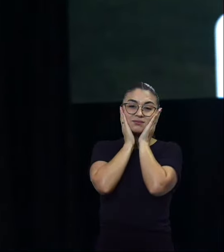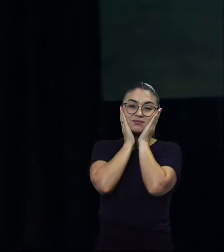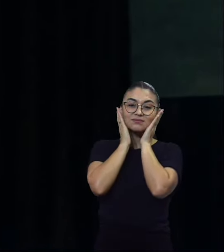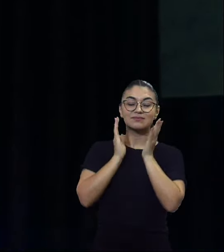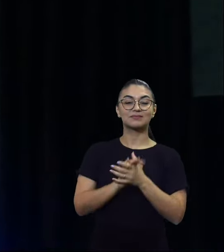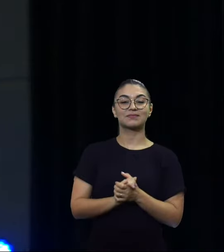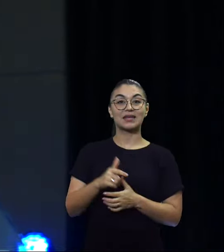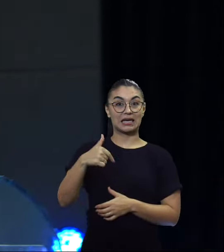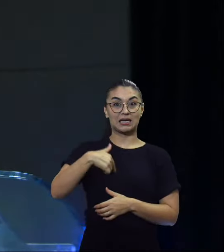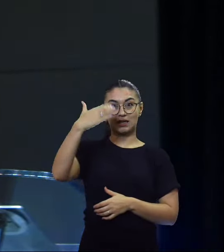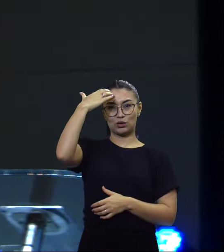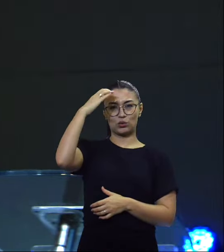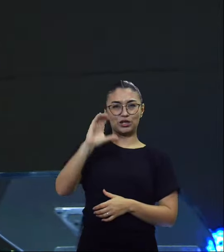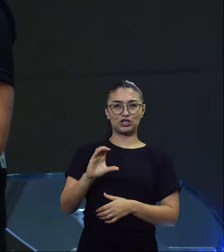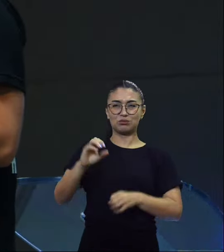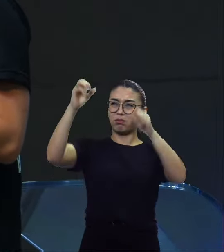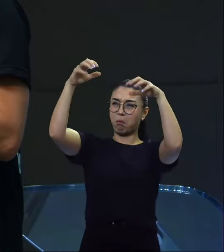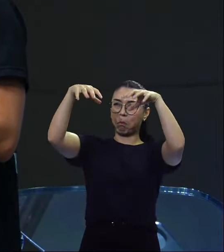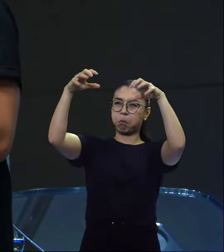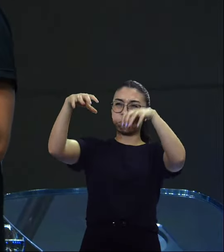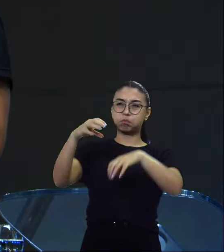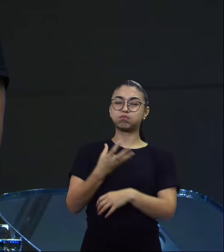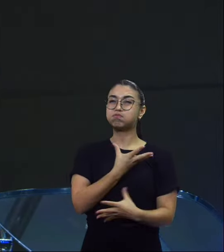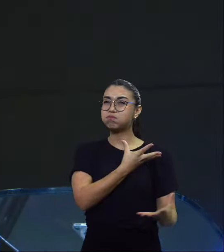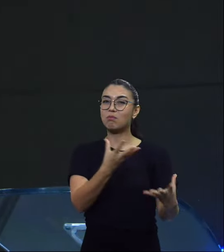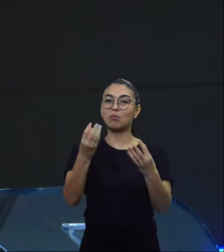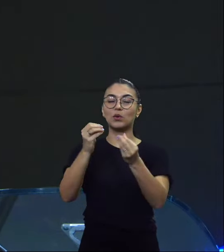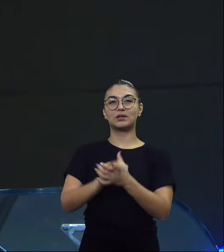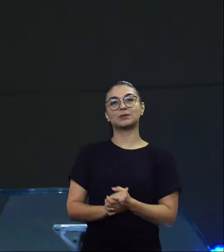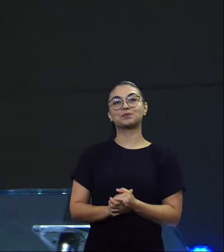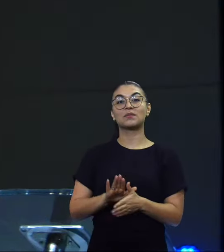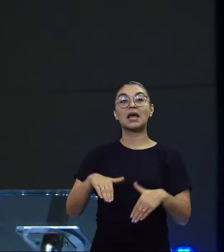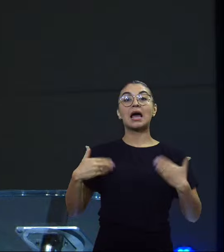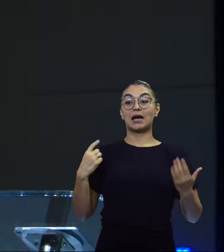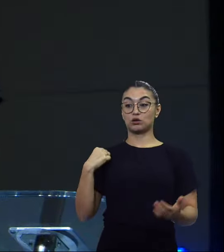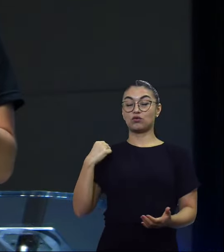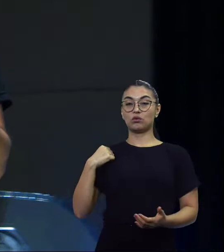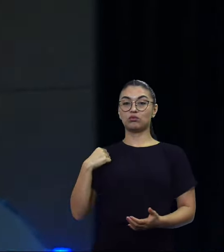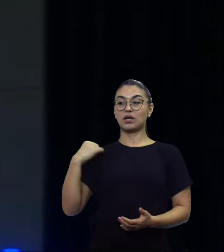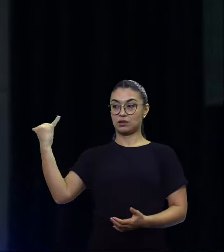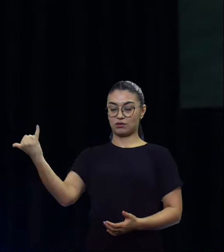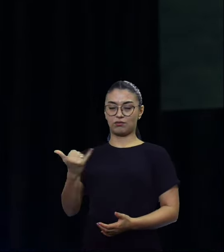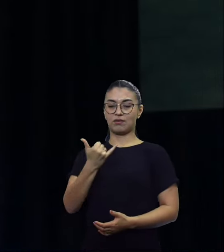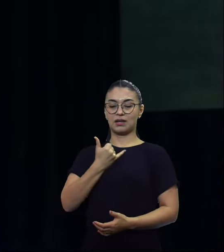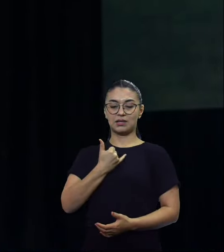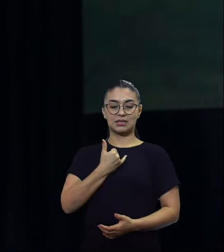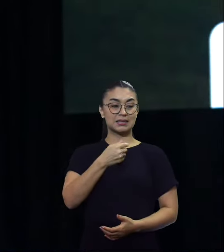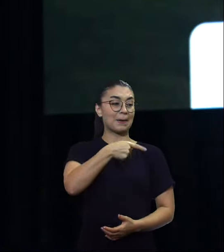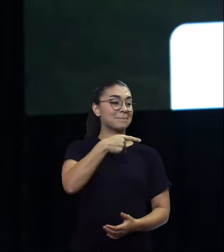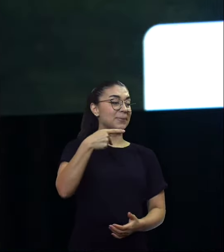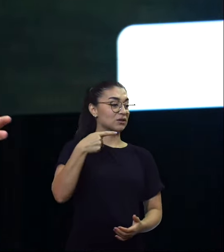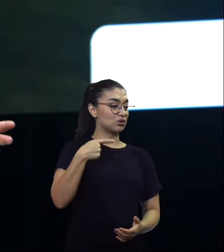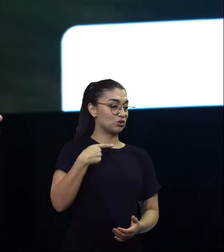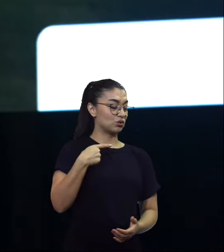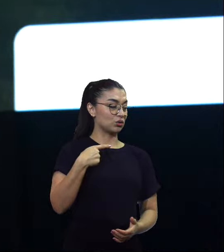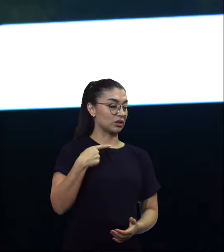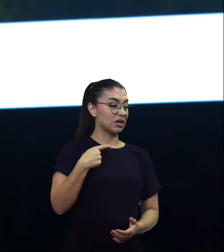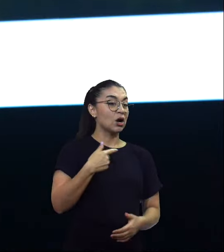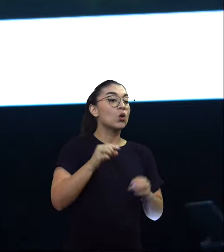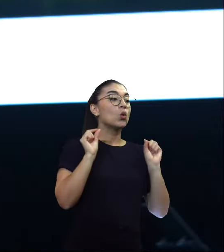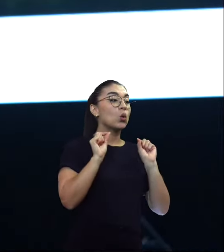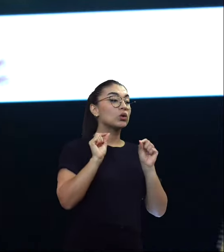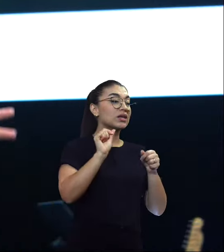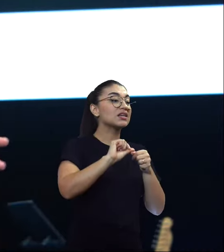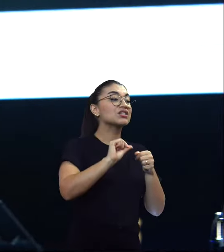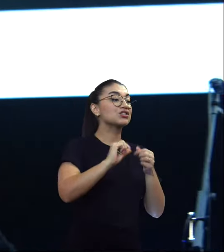gente. E aí o pessoal falou assim: pastor, o que a gente faz? Deixa o som lá, põe umas lonas por cima e